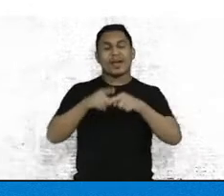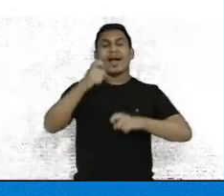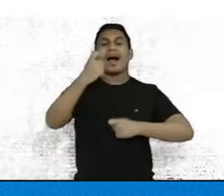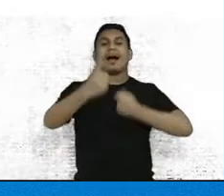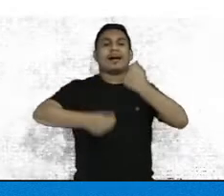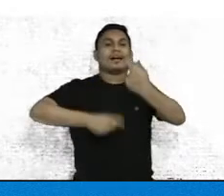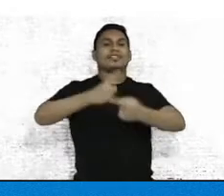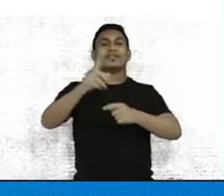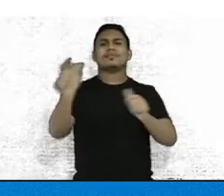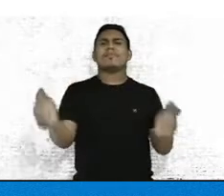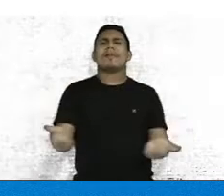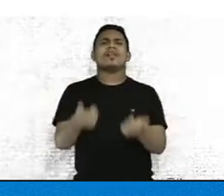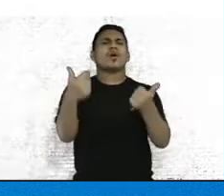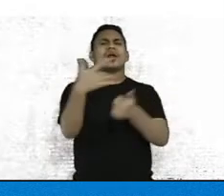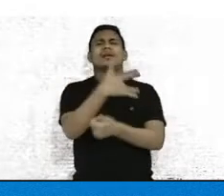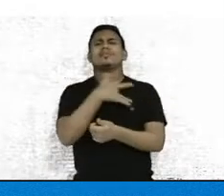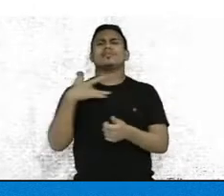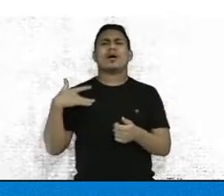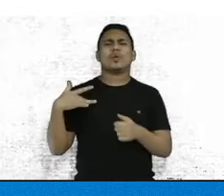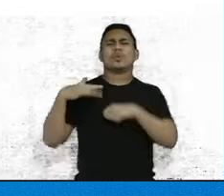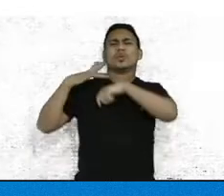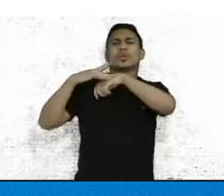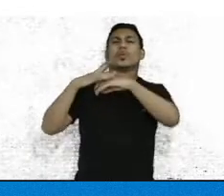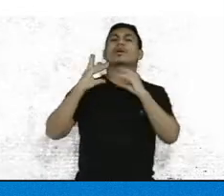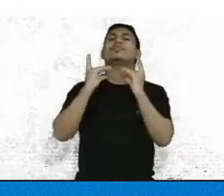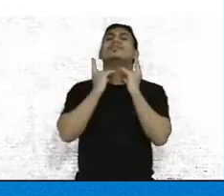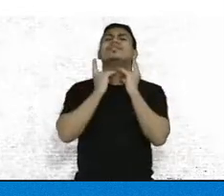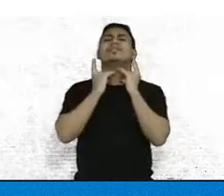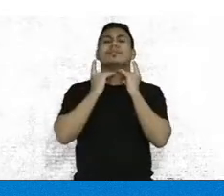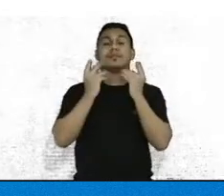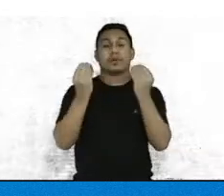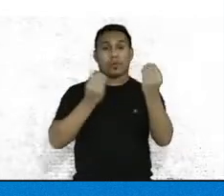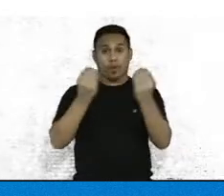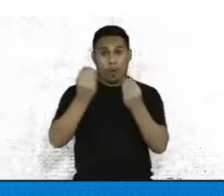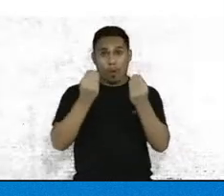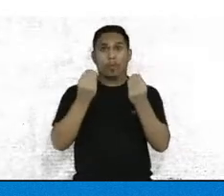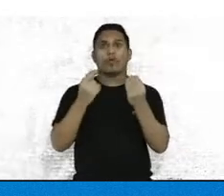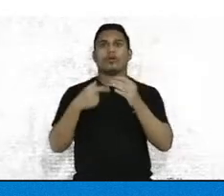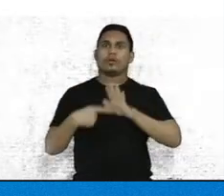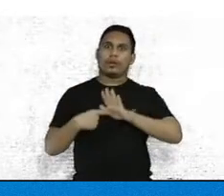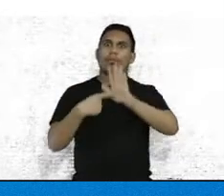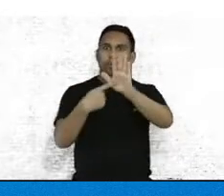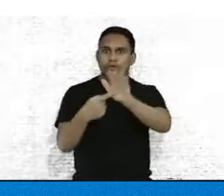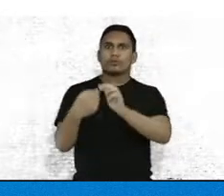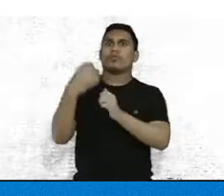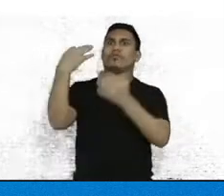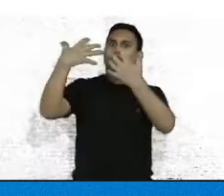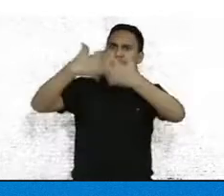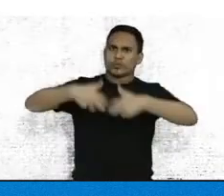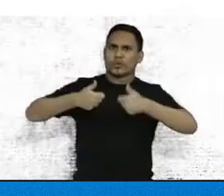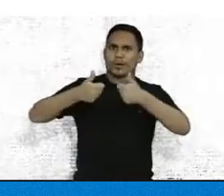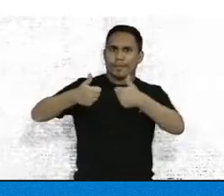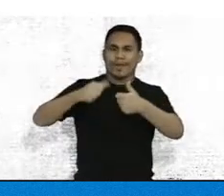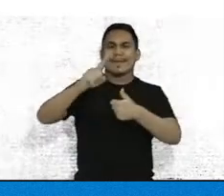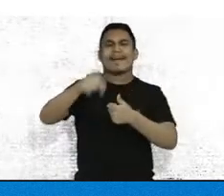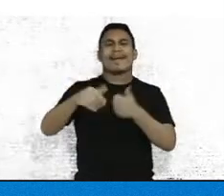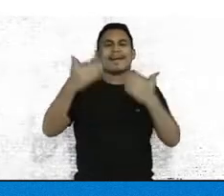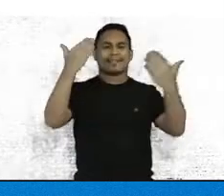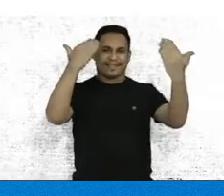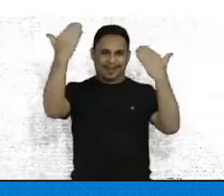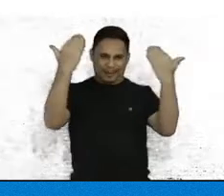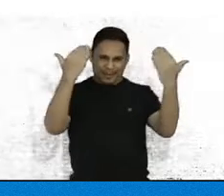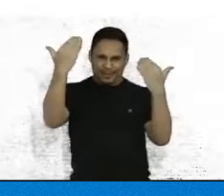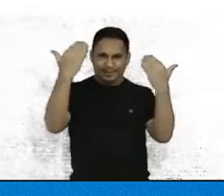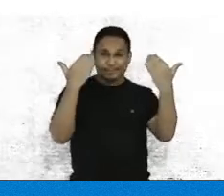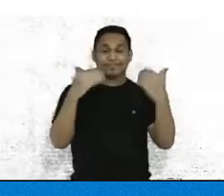de Hashimoto, que já se mostrou bastante eficiente, é a terapia, tá? As formas